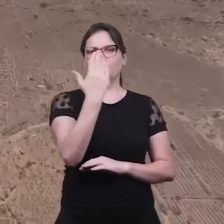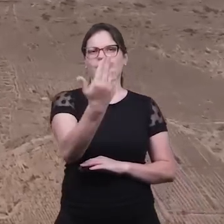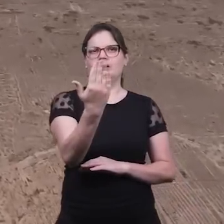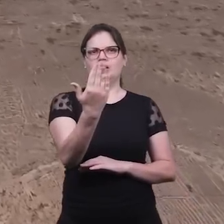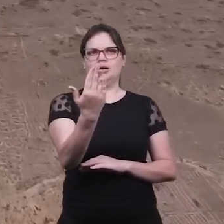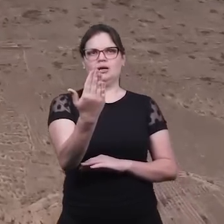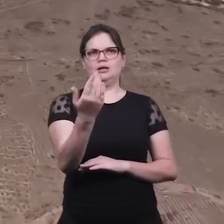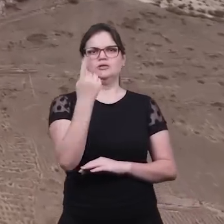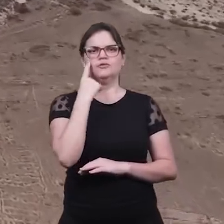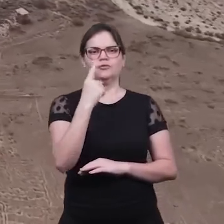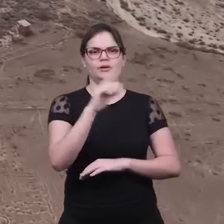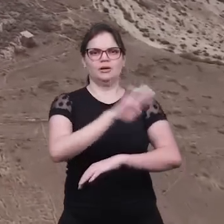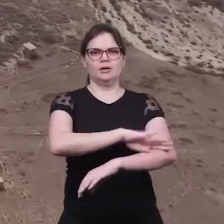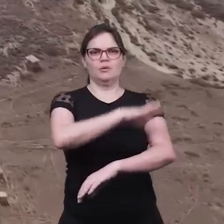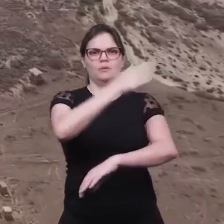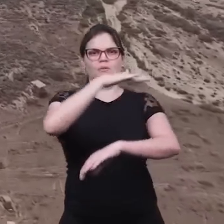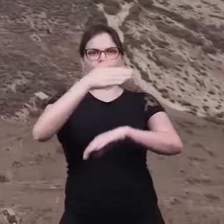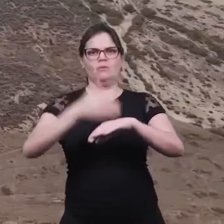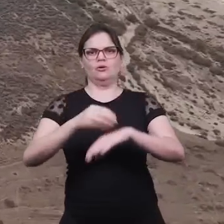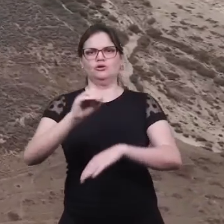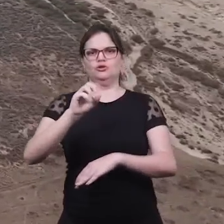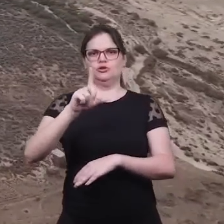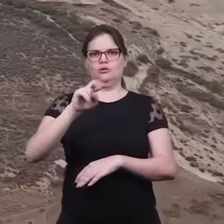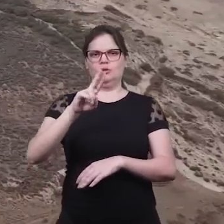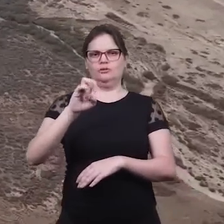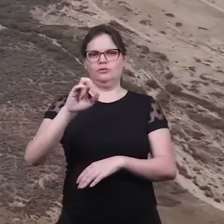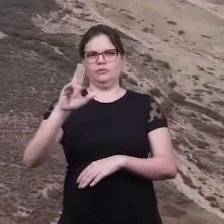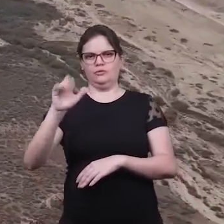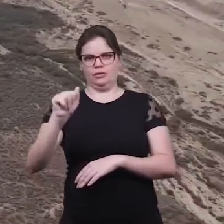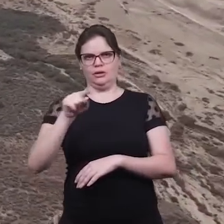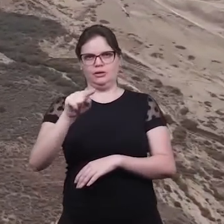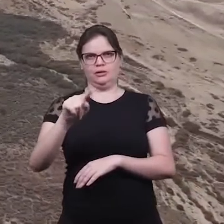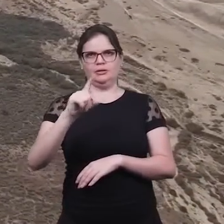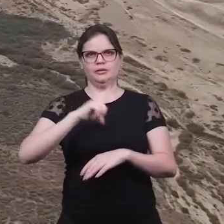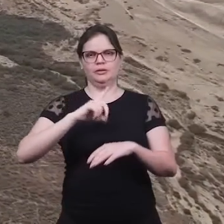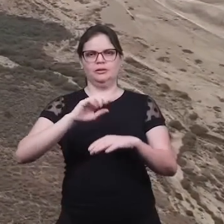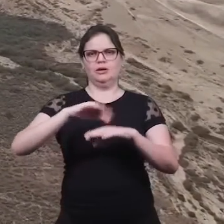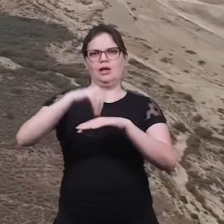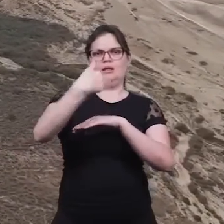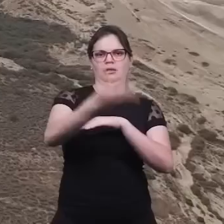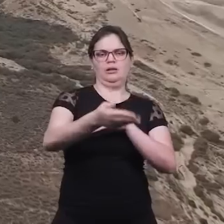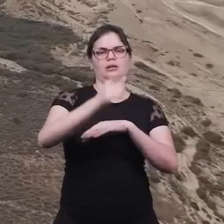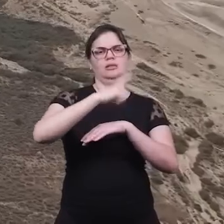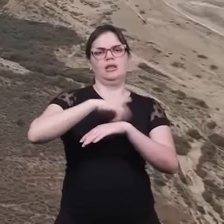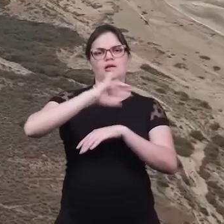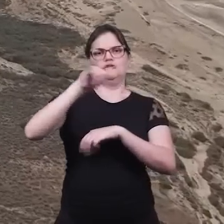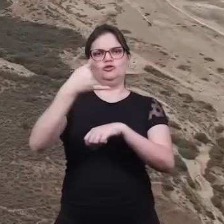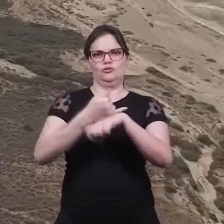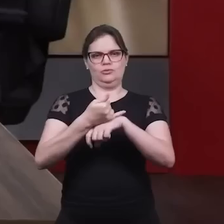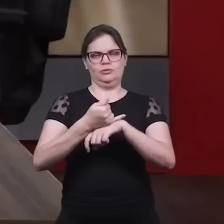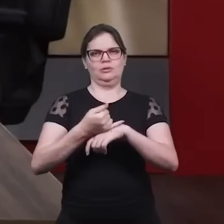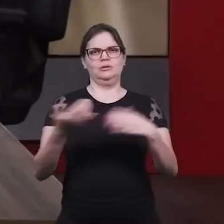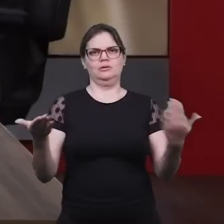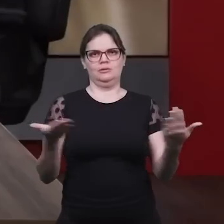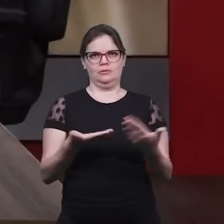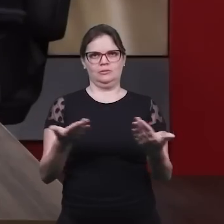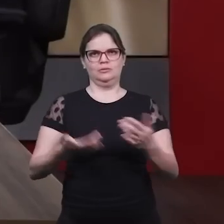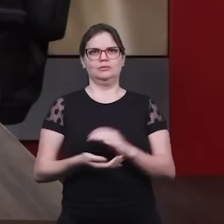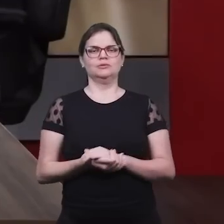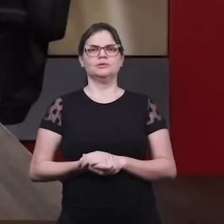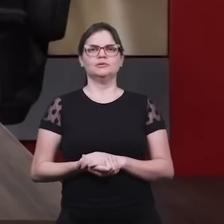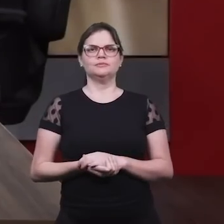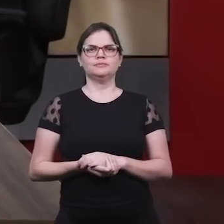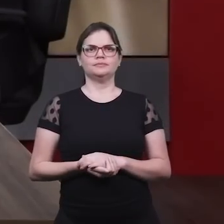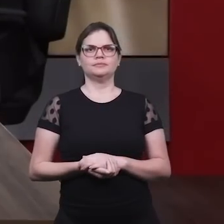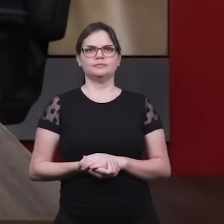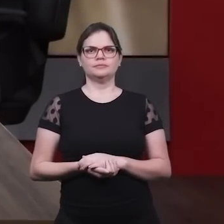deságua no Mar Morto, né? Aí eu tive, por curiosidade,